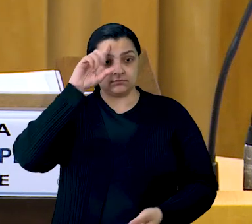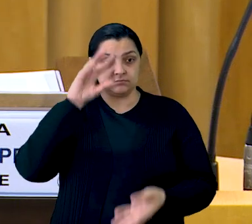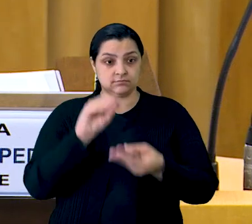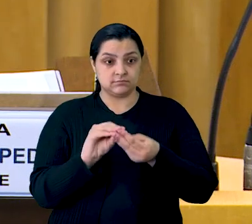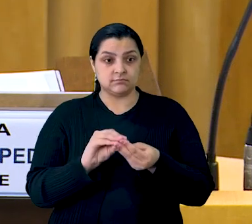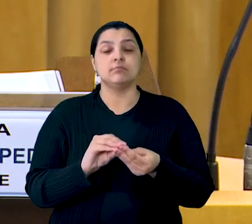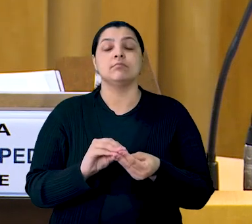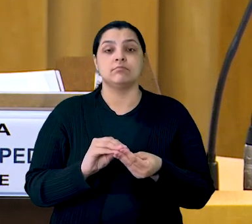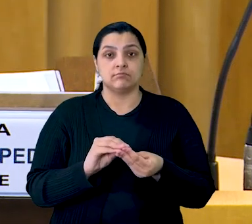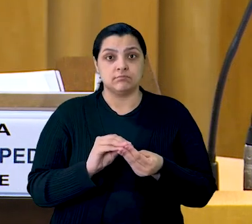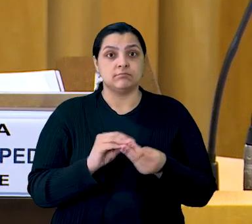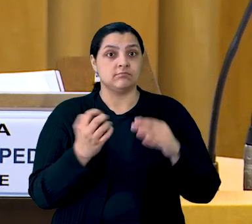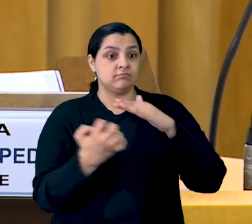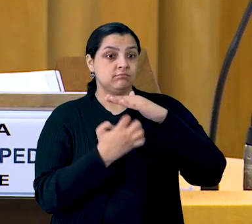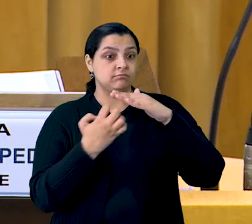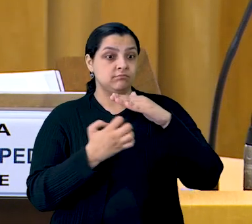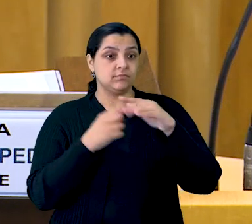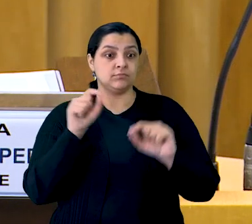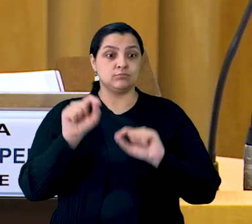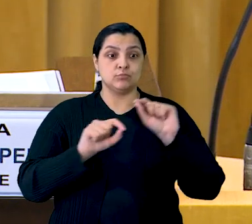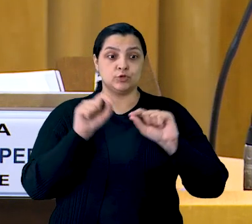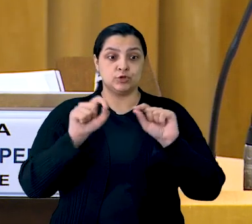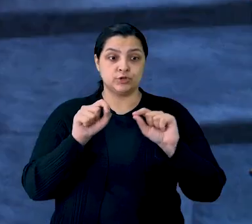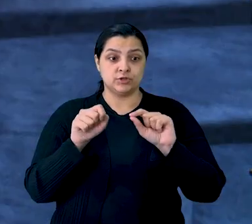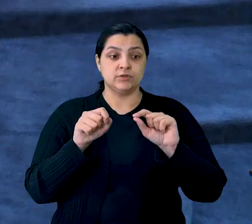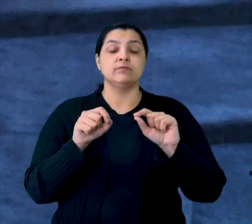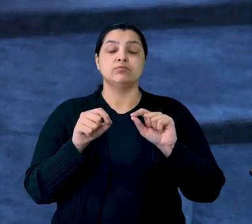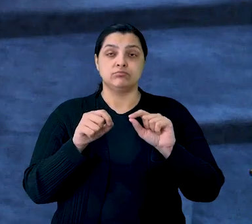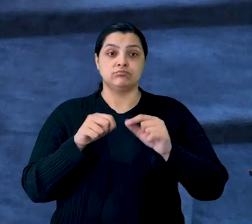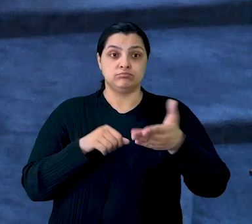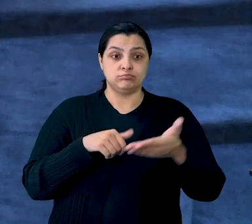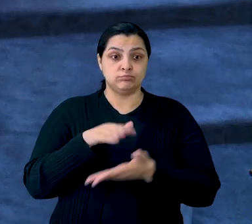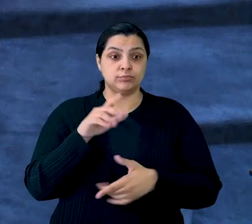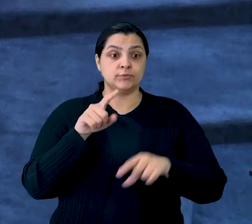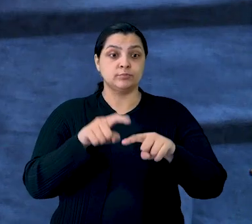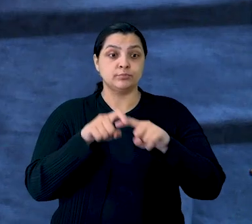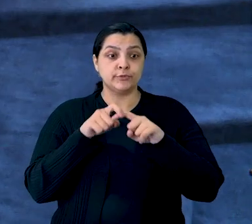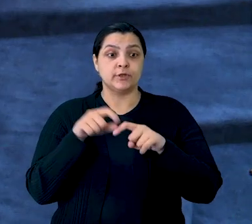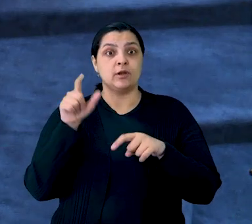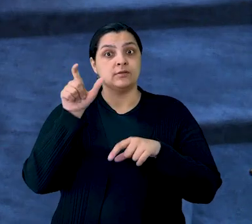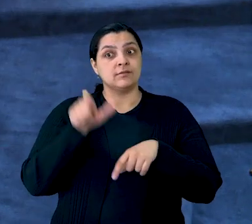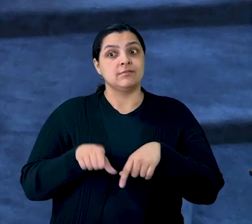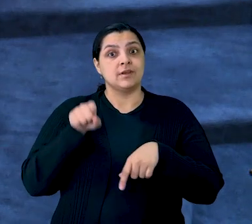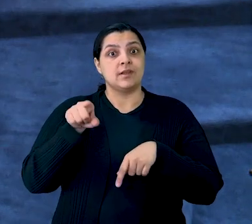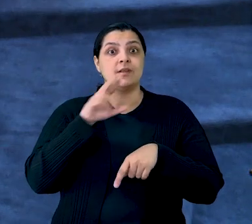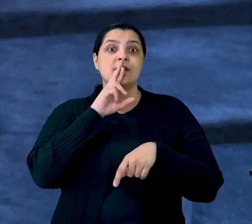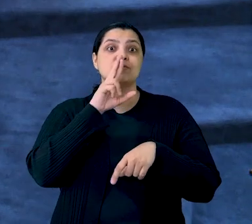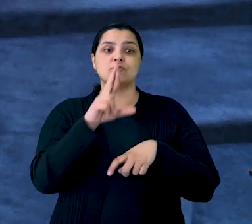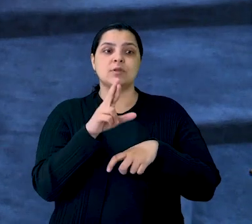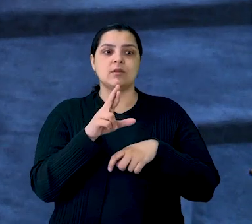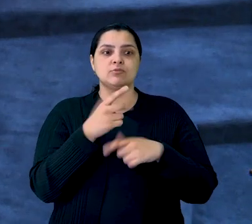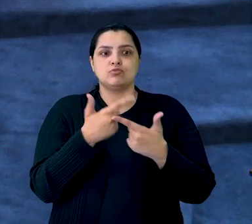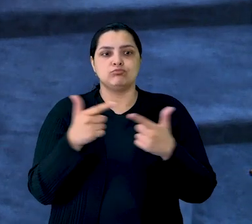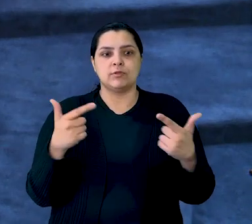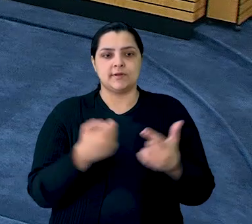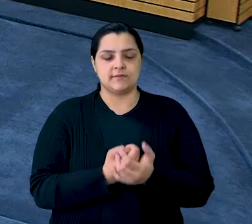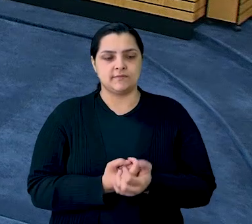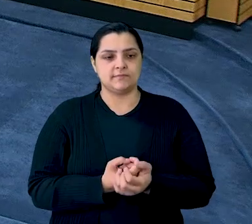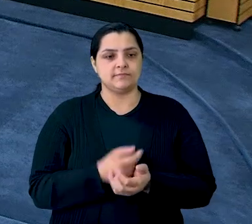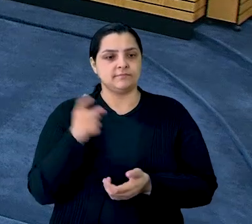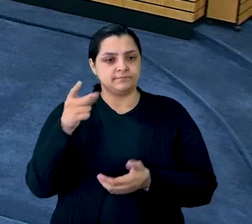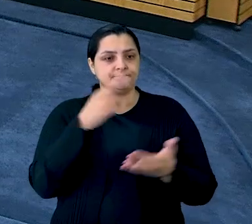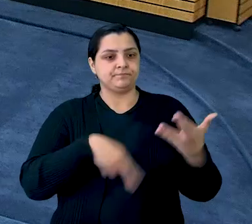decisão destacou ainda que, segundo a empresa, o motivo do desligamento do técnico foi o desempenho abaixo do esperado.